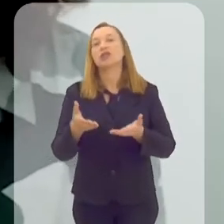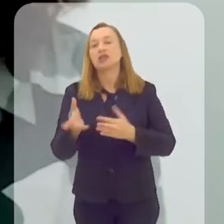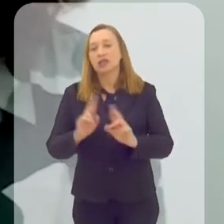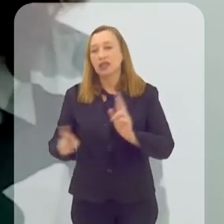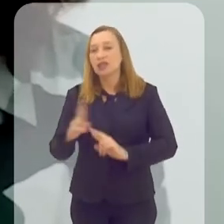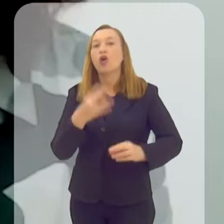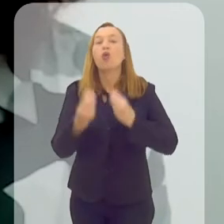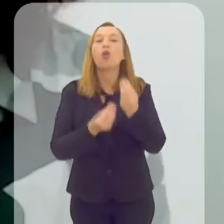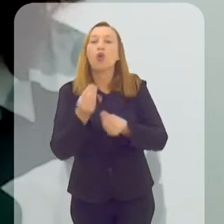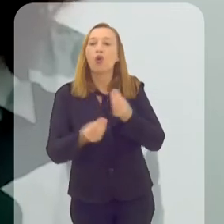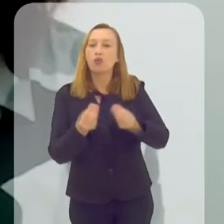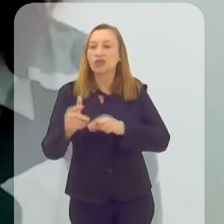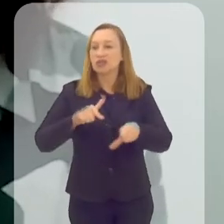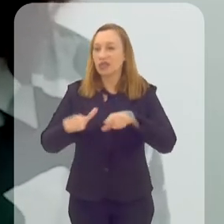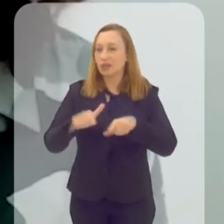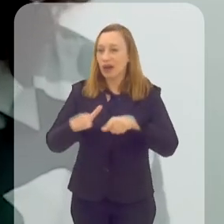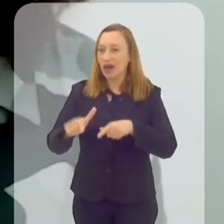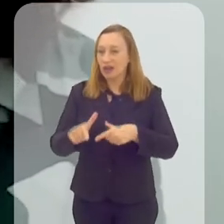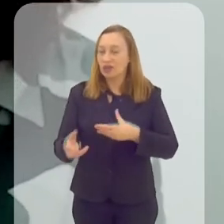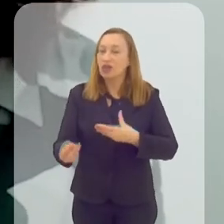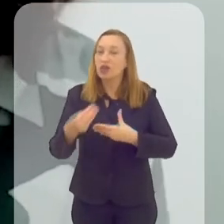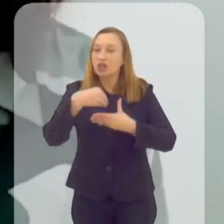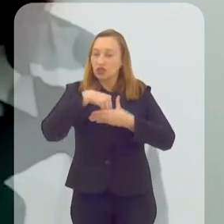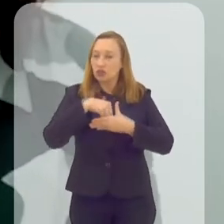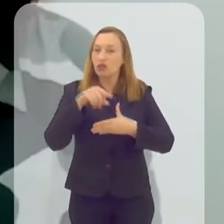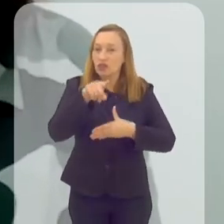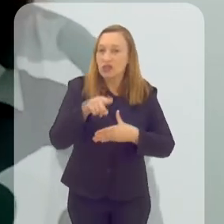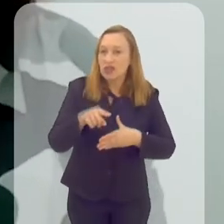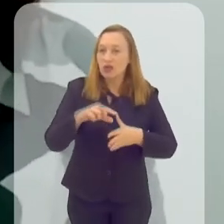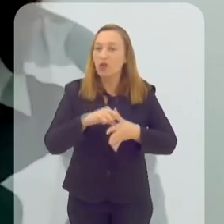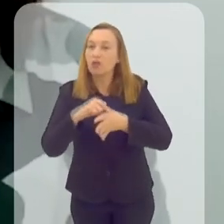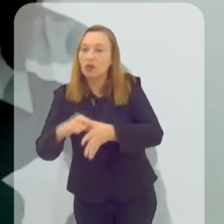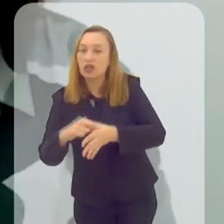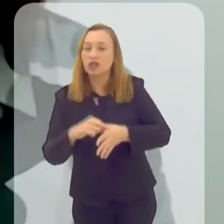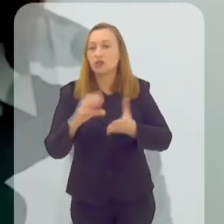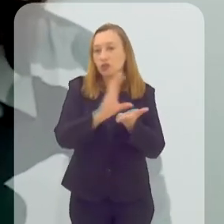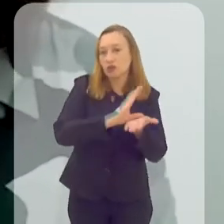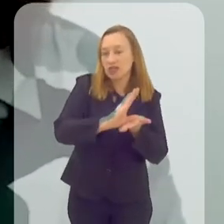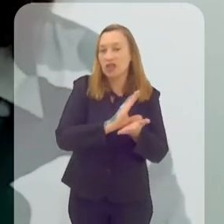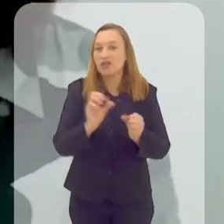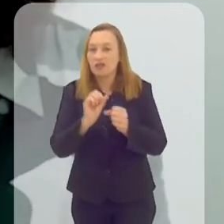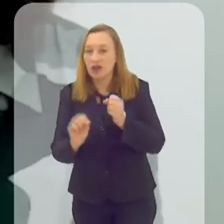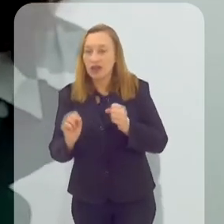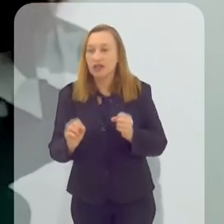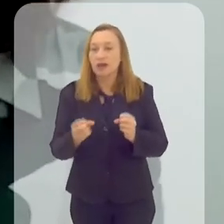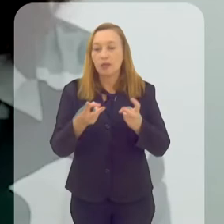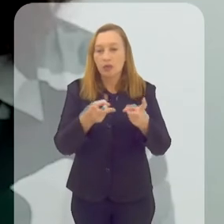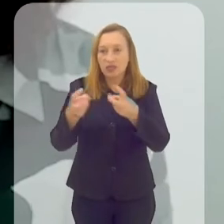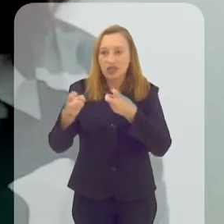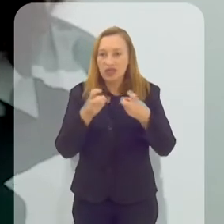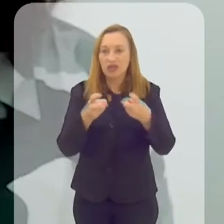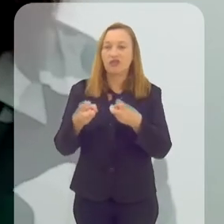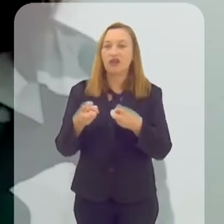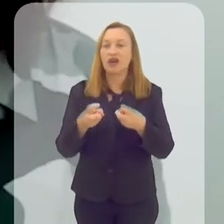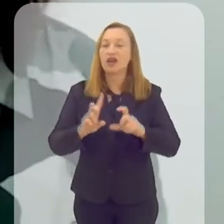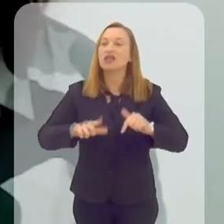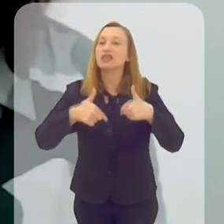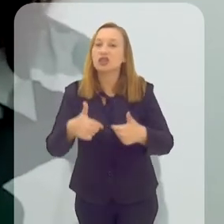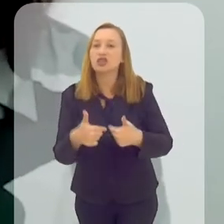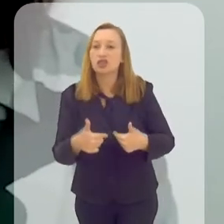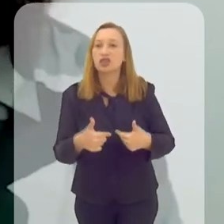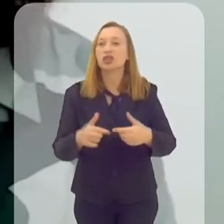ativação desses relacionamentos? Como é que tem sido esse trabalho de bastidor que você, como líder do conselho, faz para justamente